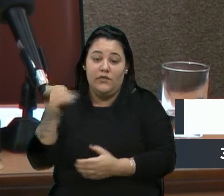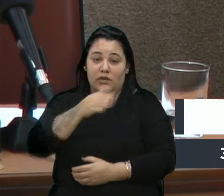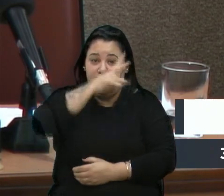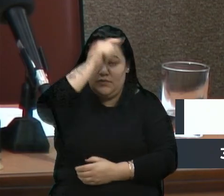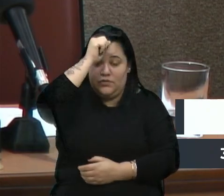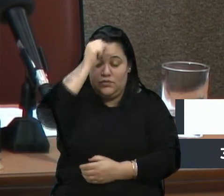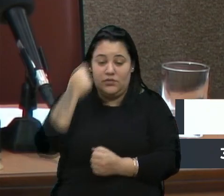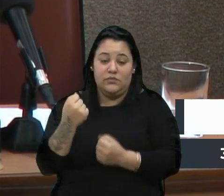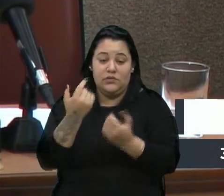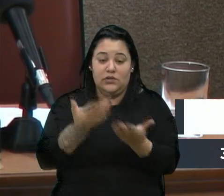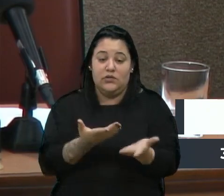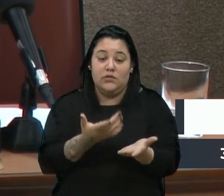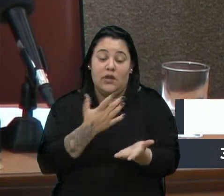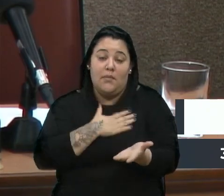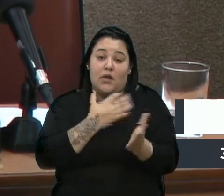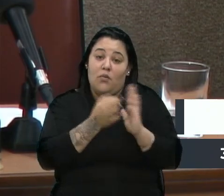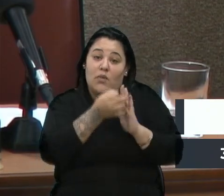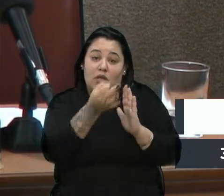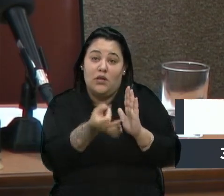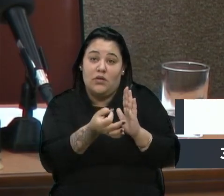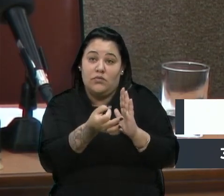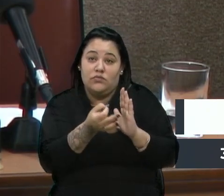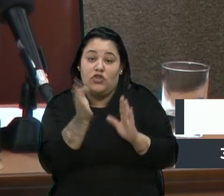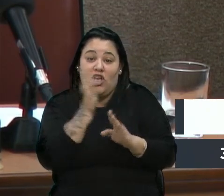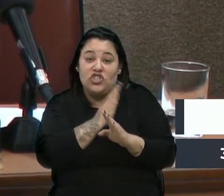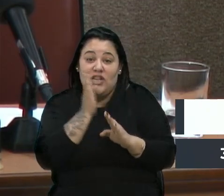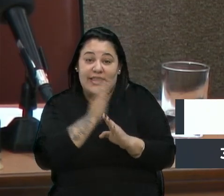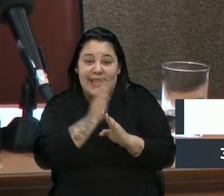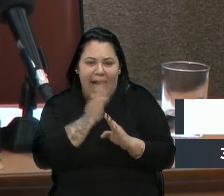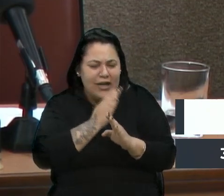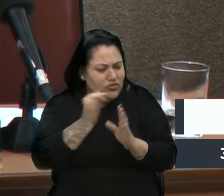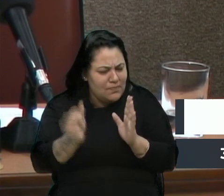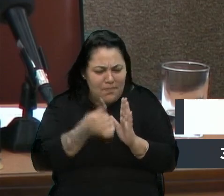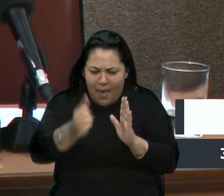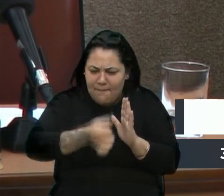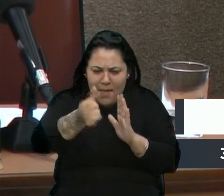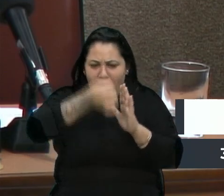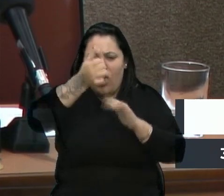algo que é, na minha visão, de agilidade de processo, de